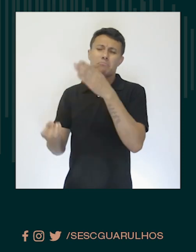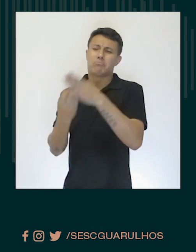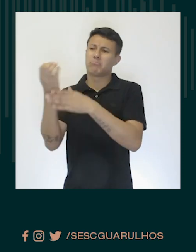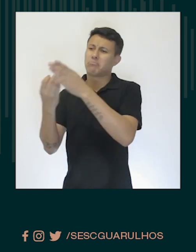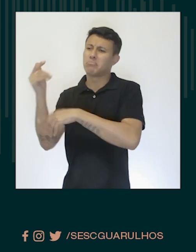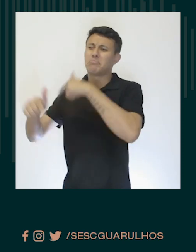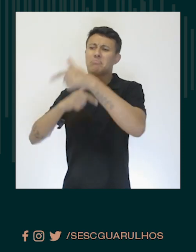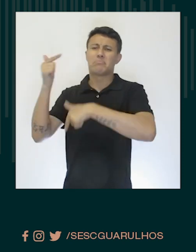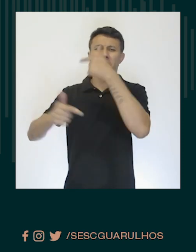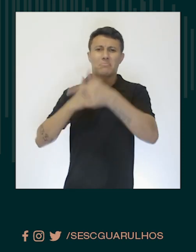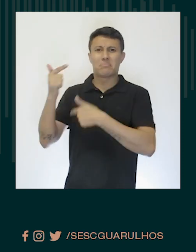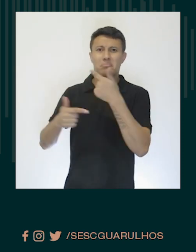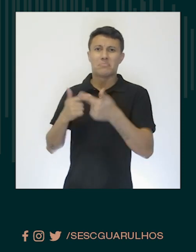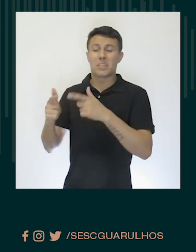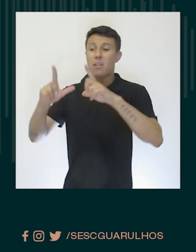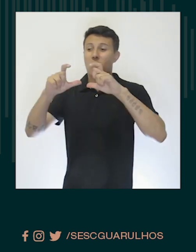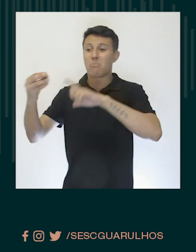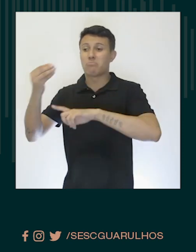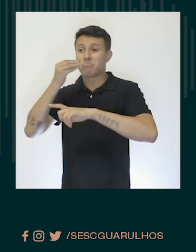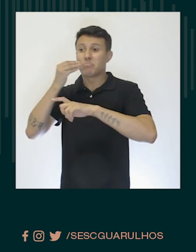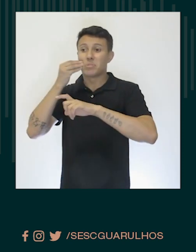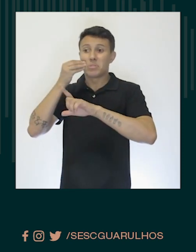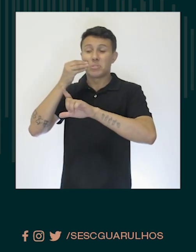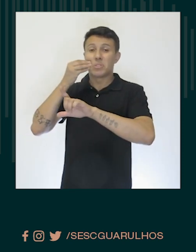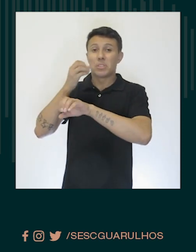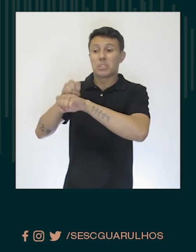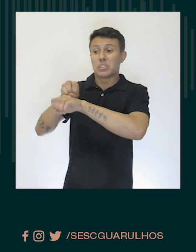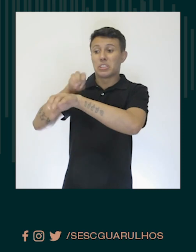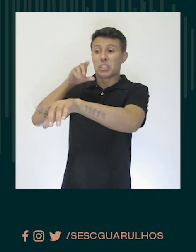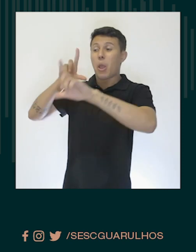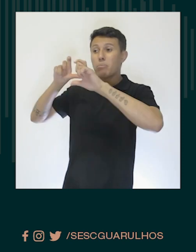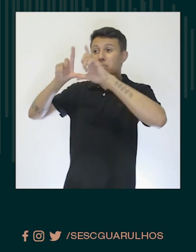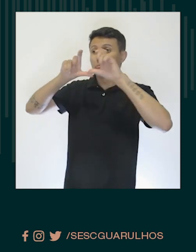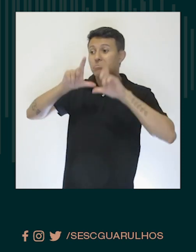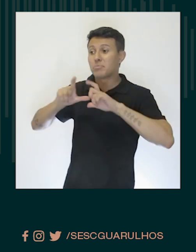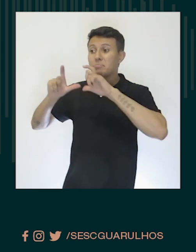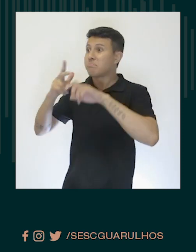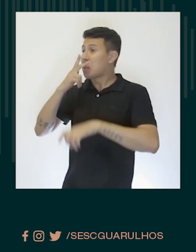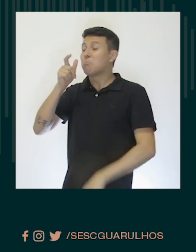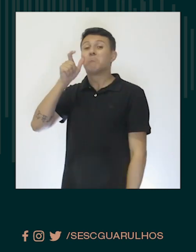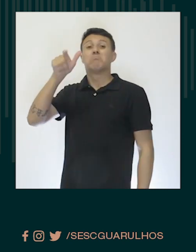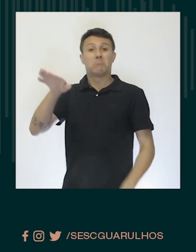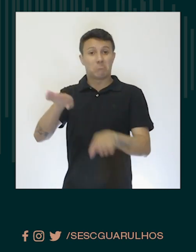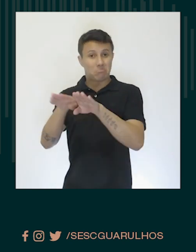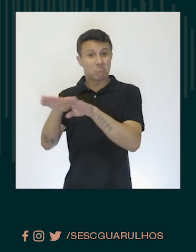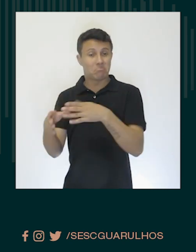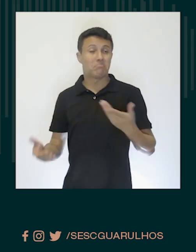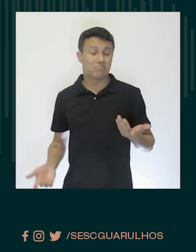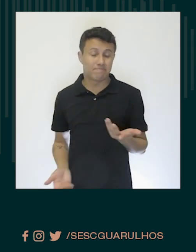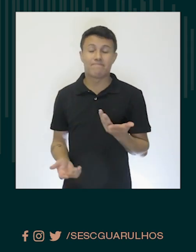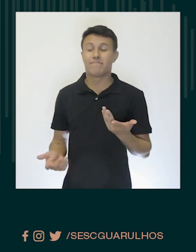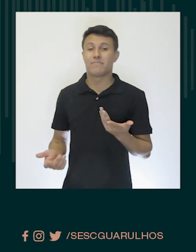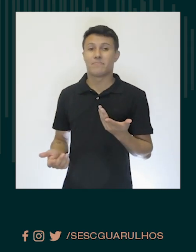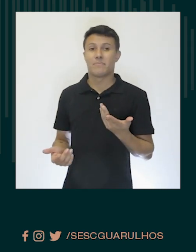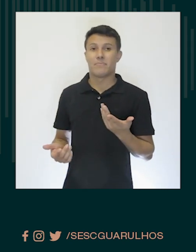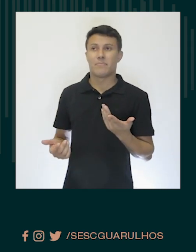trabalhando com a modalidade de fotografia remota, fotografia à distância. É muito interessante. Acho que